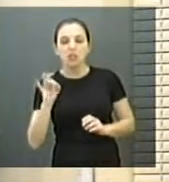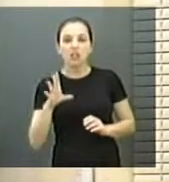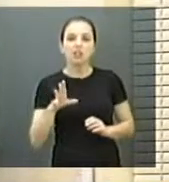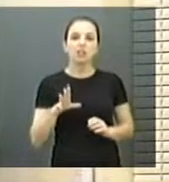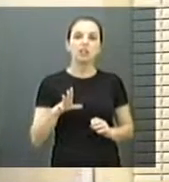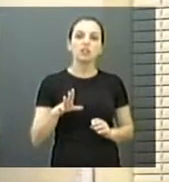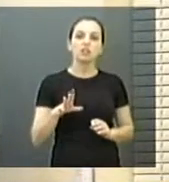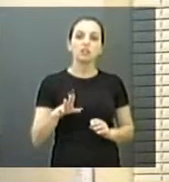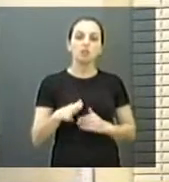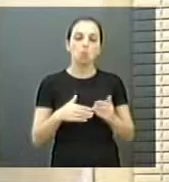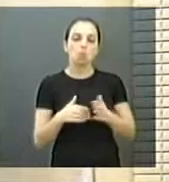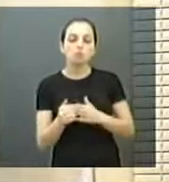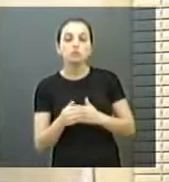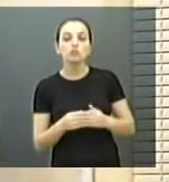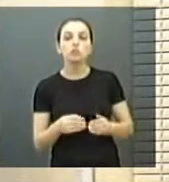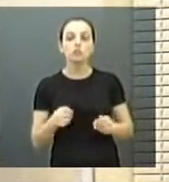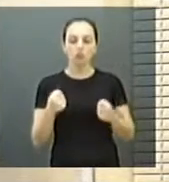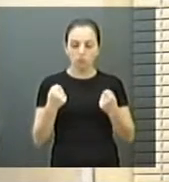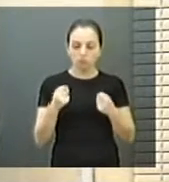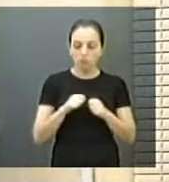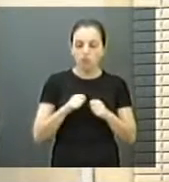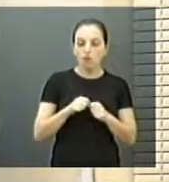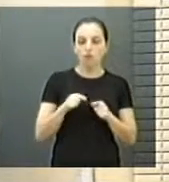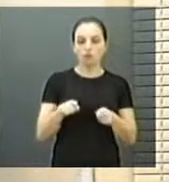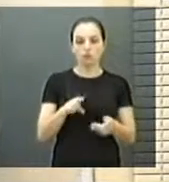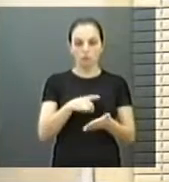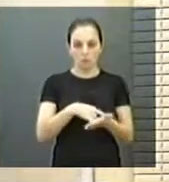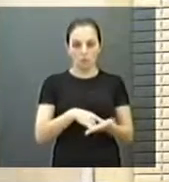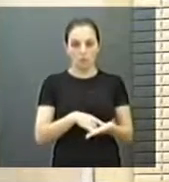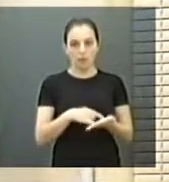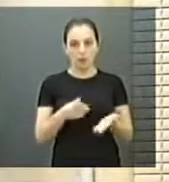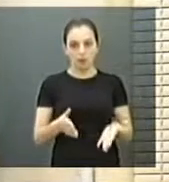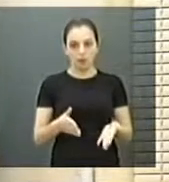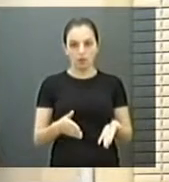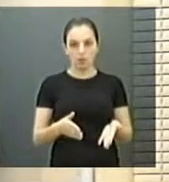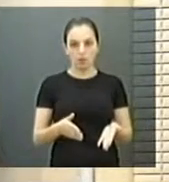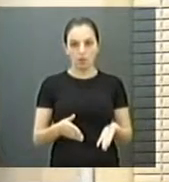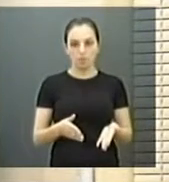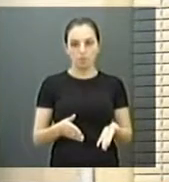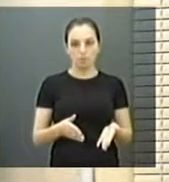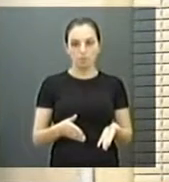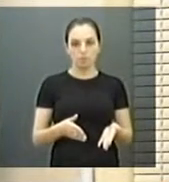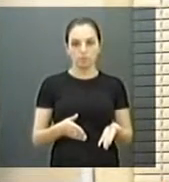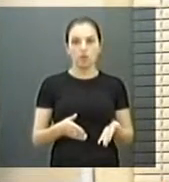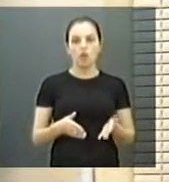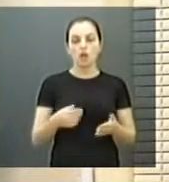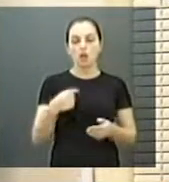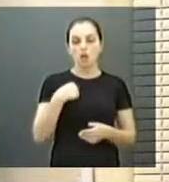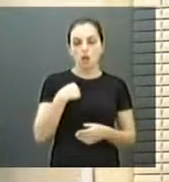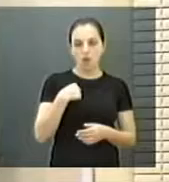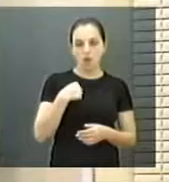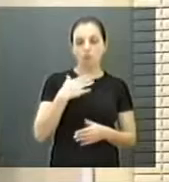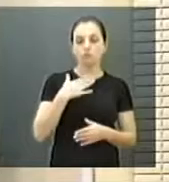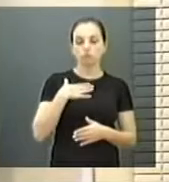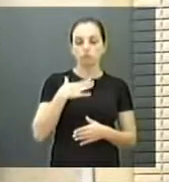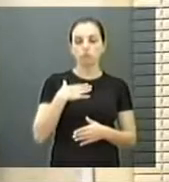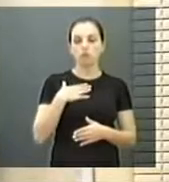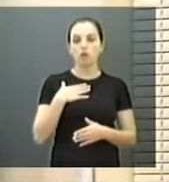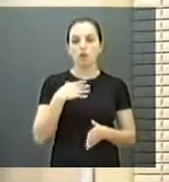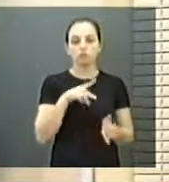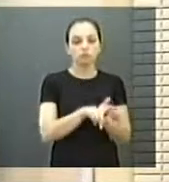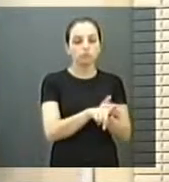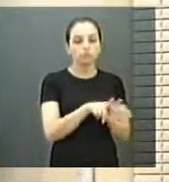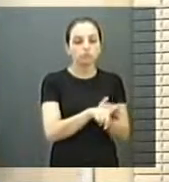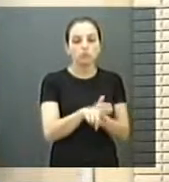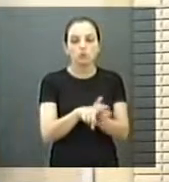dizer para a população, em verdade, eu queria jogar a população contra este vereador. A minha função de fiscalizar,